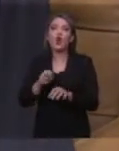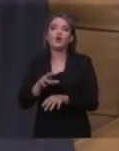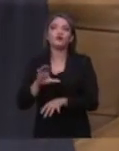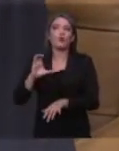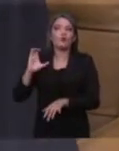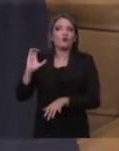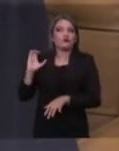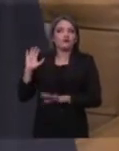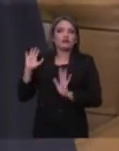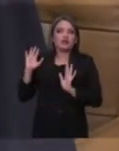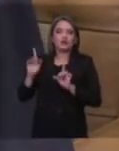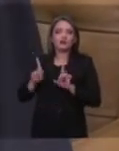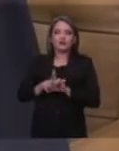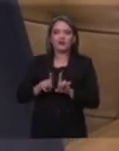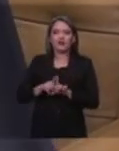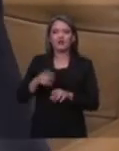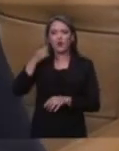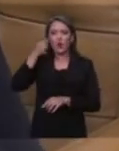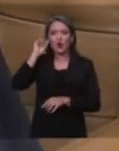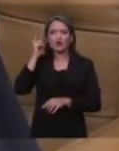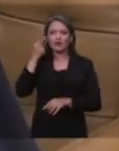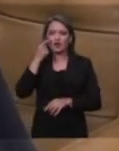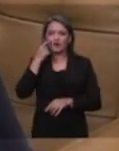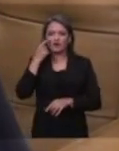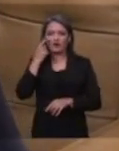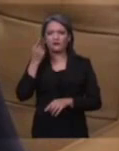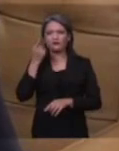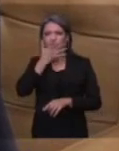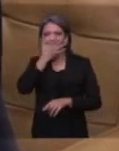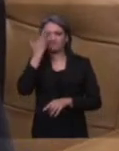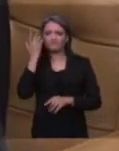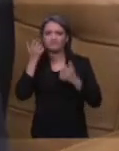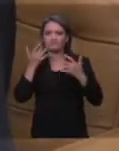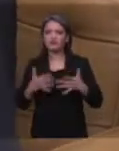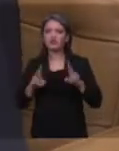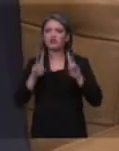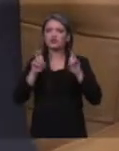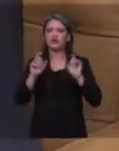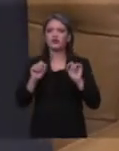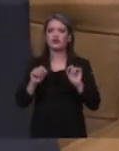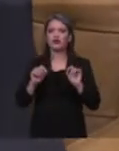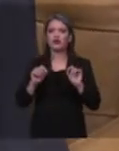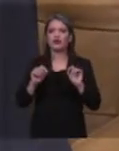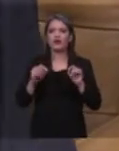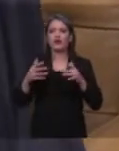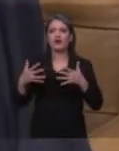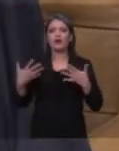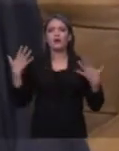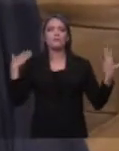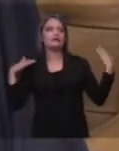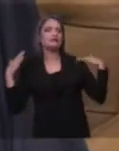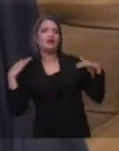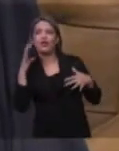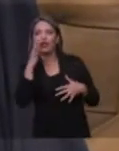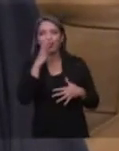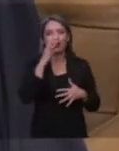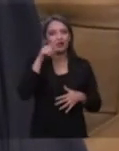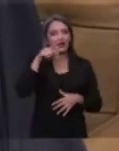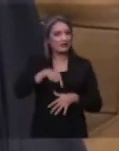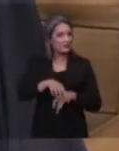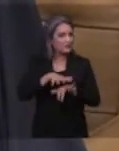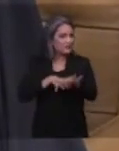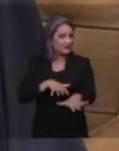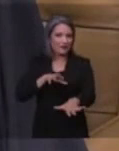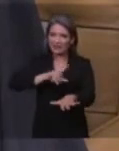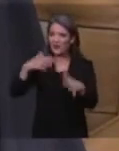que, ainda ontem vi essa consideração sobre o passeio no parque. Jamais houve passeio no